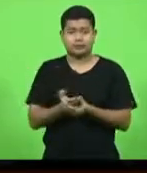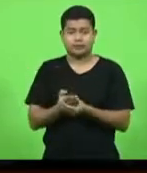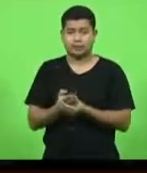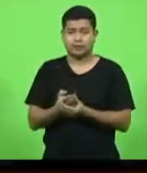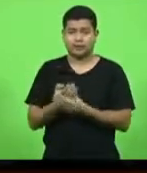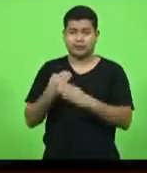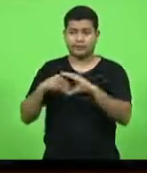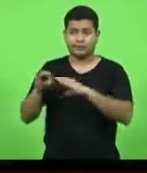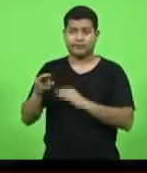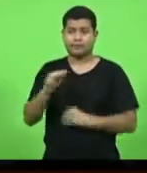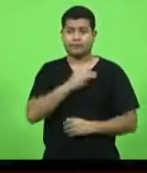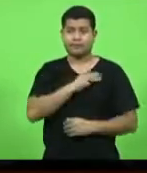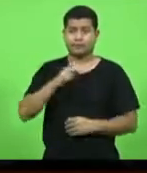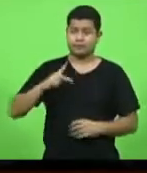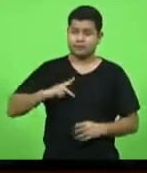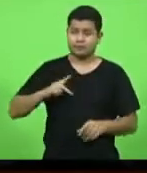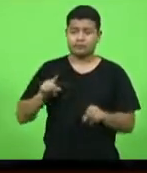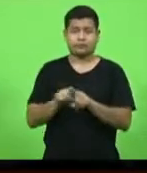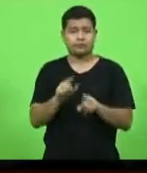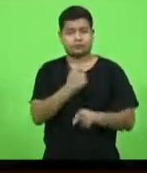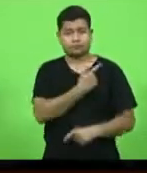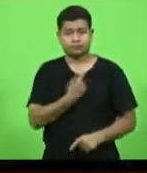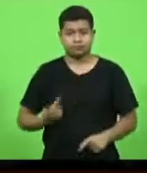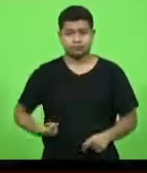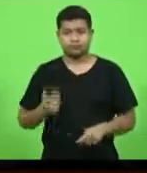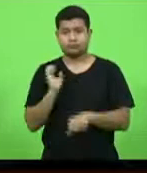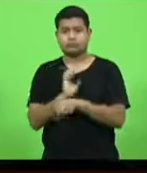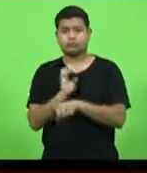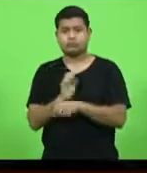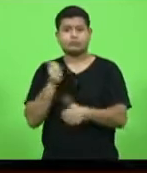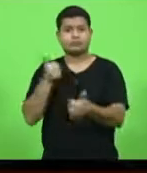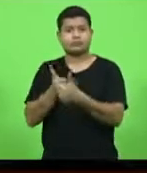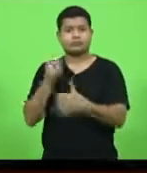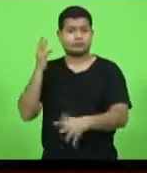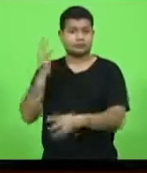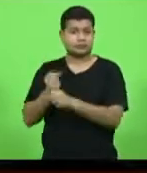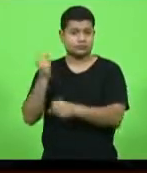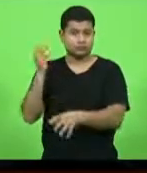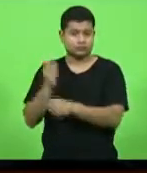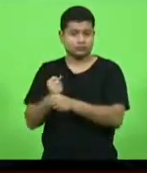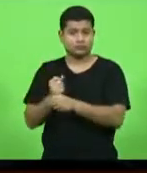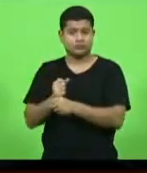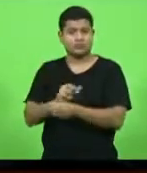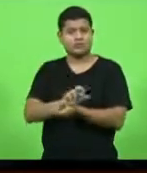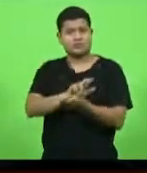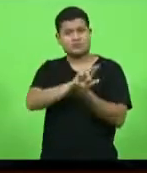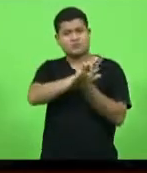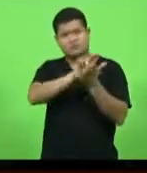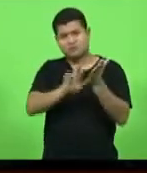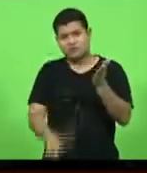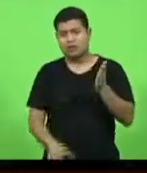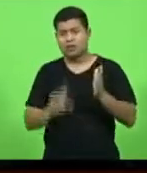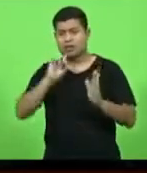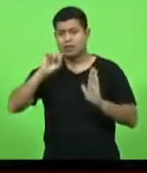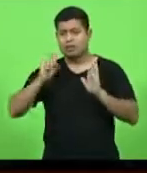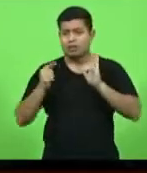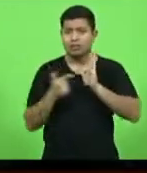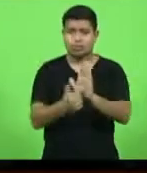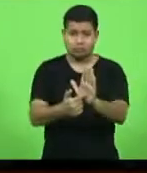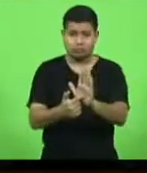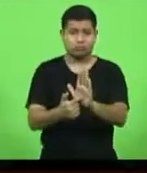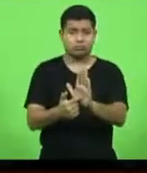ao Governo do Estado e ao Tribunal de Contas uma série de denúncias relacionadas